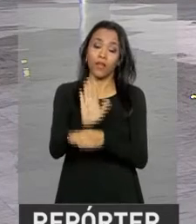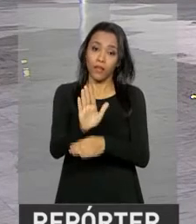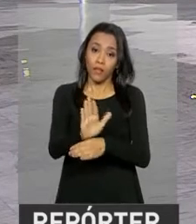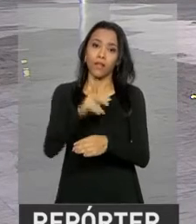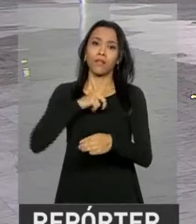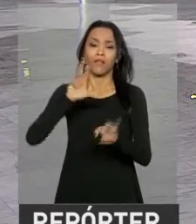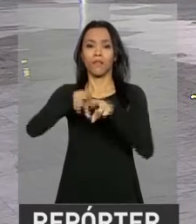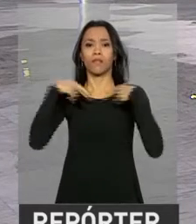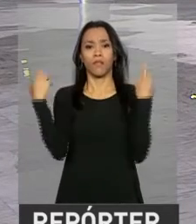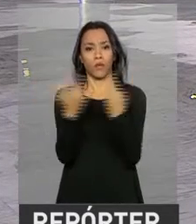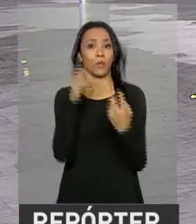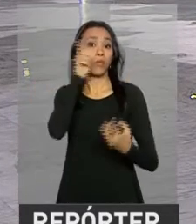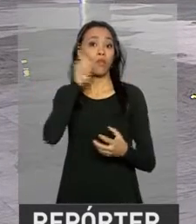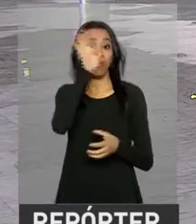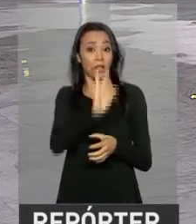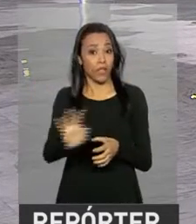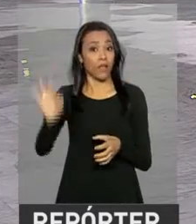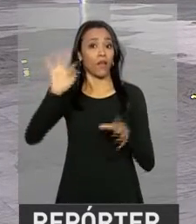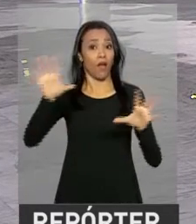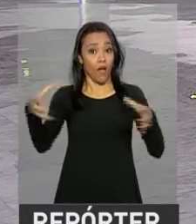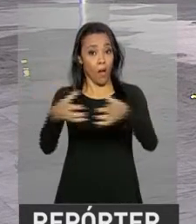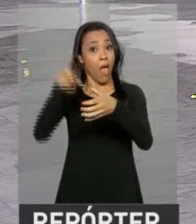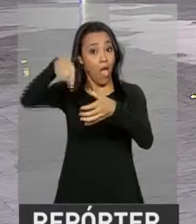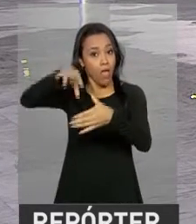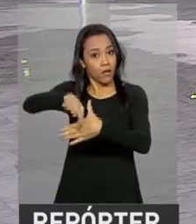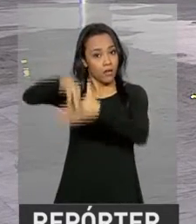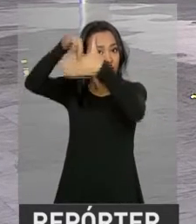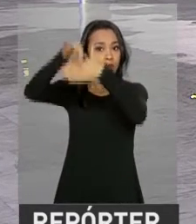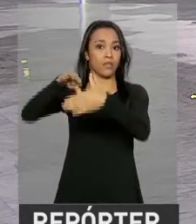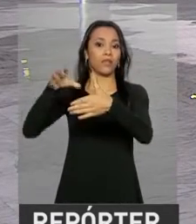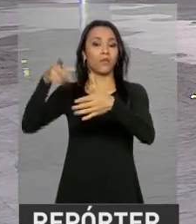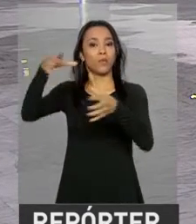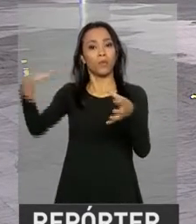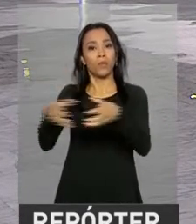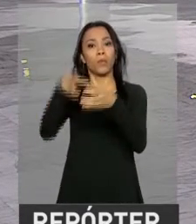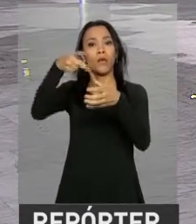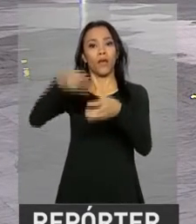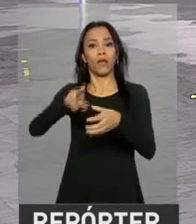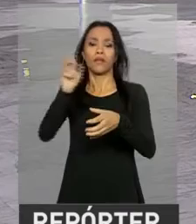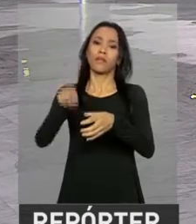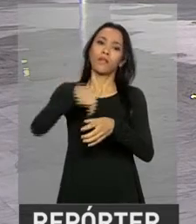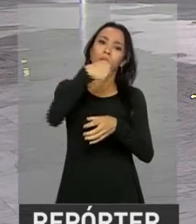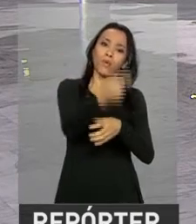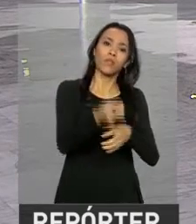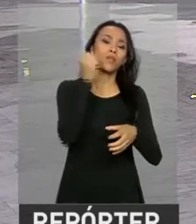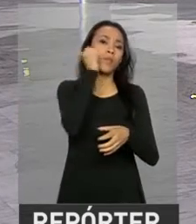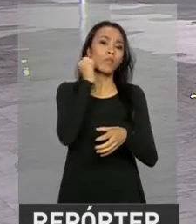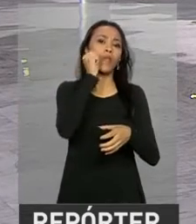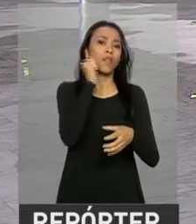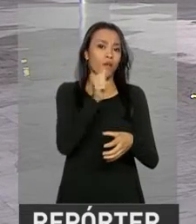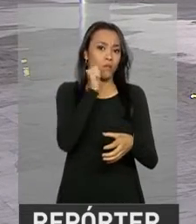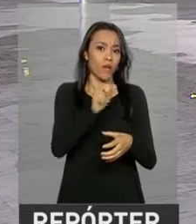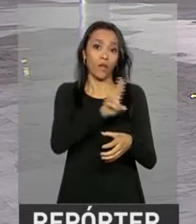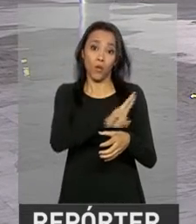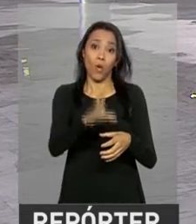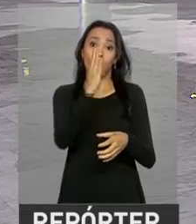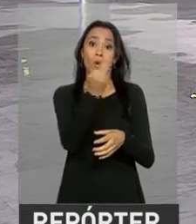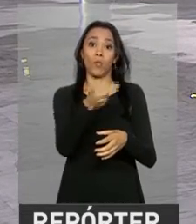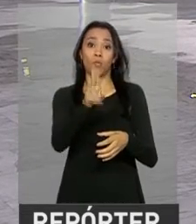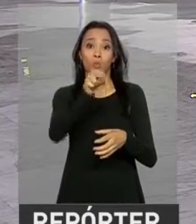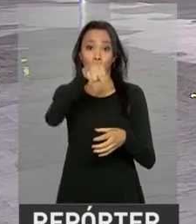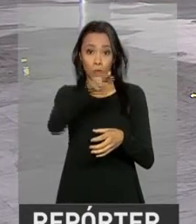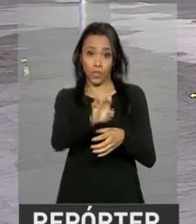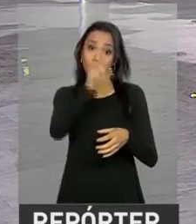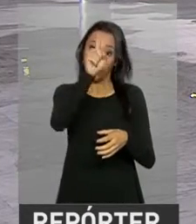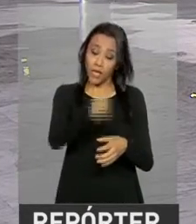com o deputado federal aelton freitas líder do pr na câmara dos deputados e também com a deputada federal bruni do pr de minas